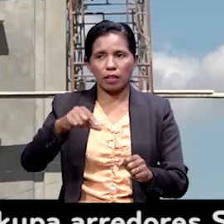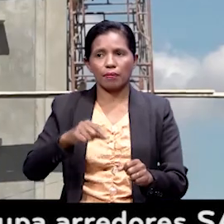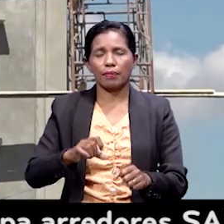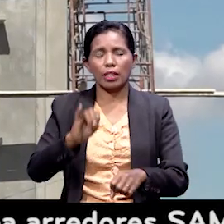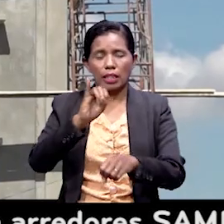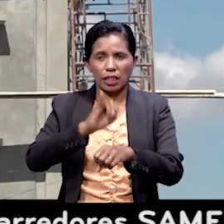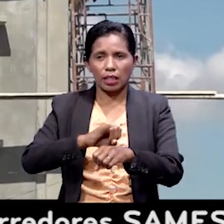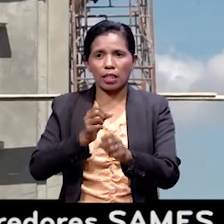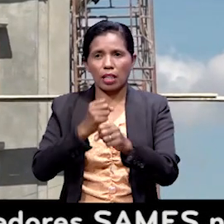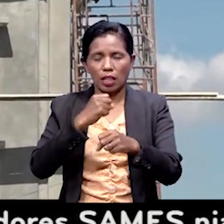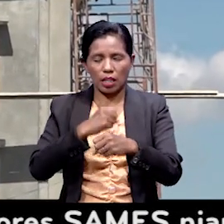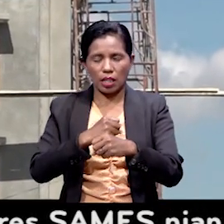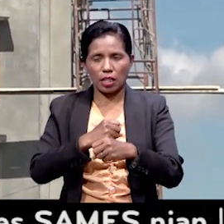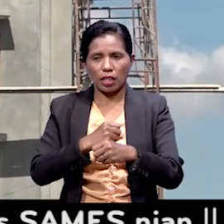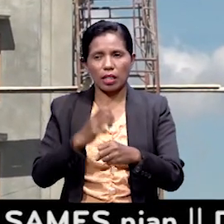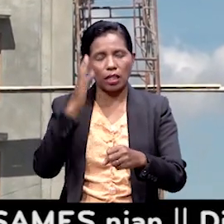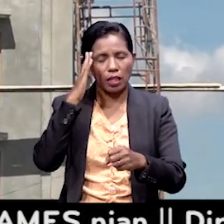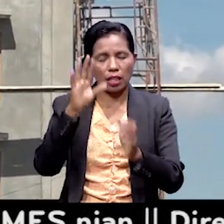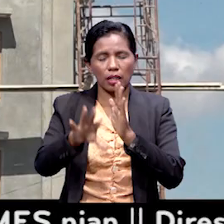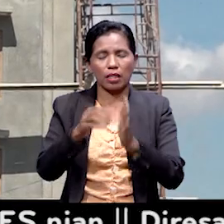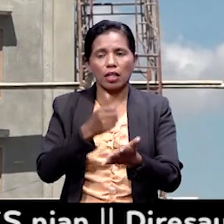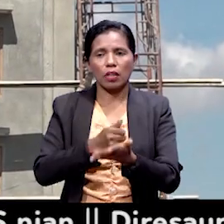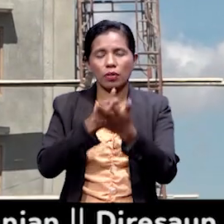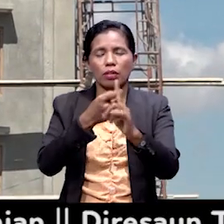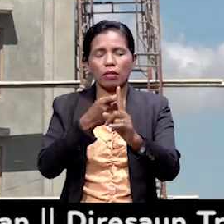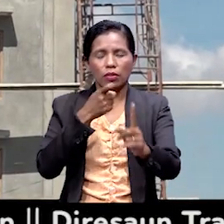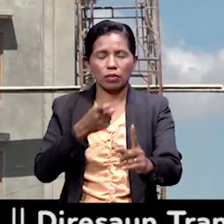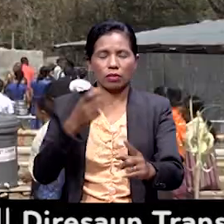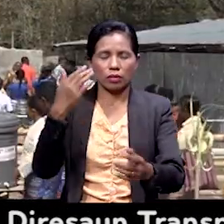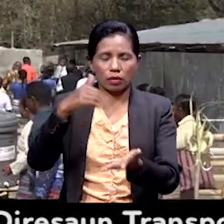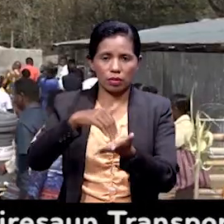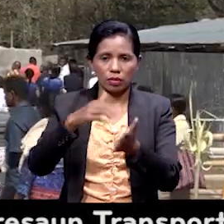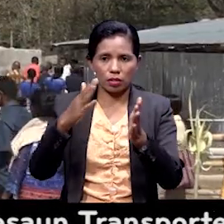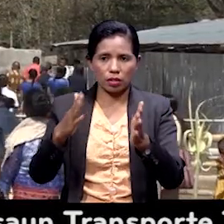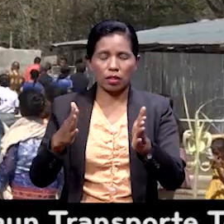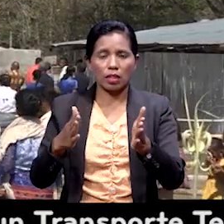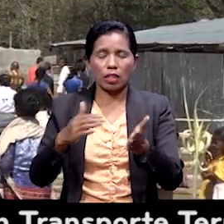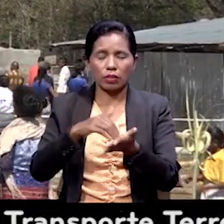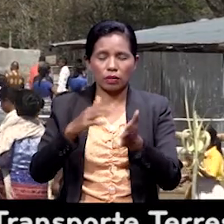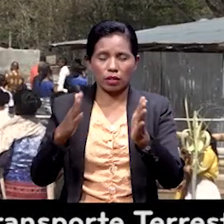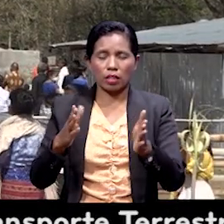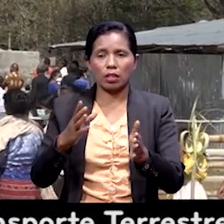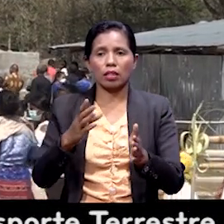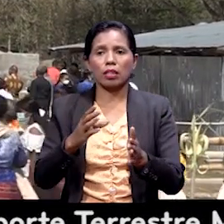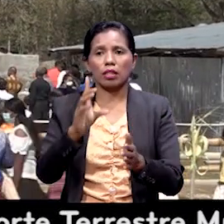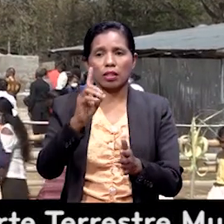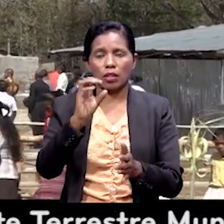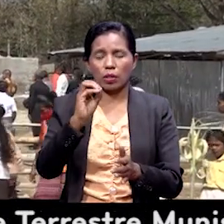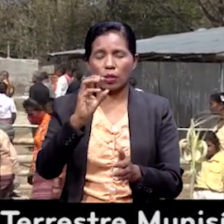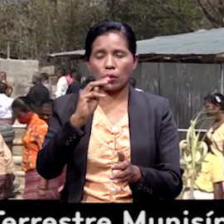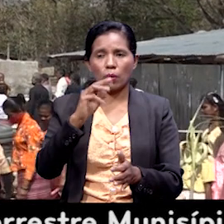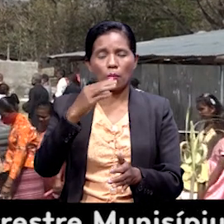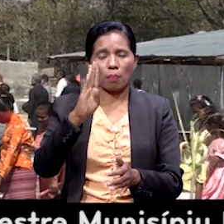Hariho Iniciativa Padre Locatelli nebeheta na apoio fundo sus antigos alunos Dom Bosco no Masarani Waimori Rasic. Ihe ne